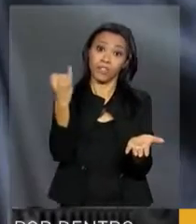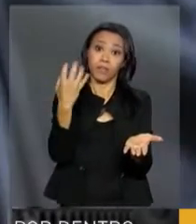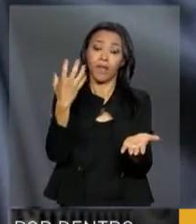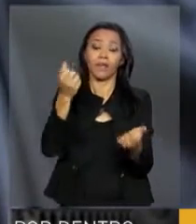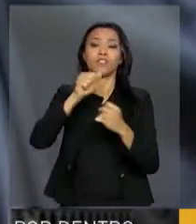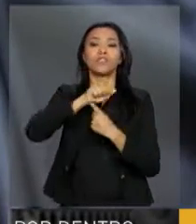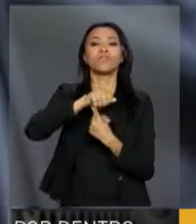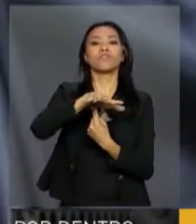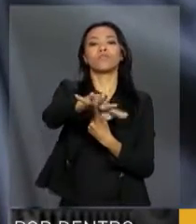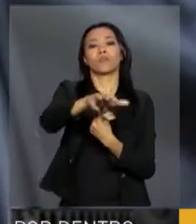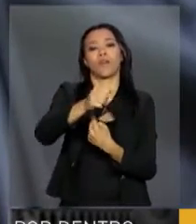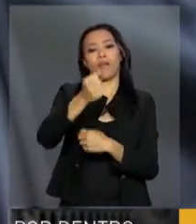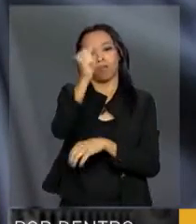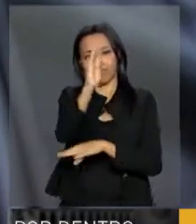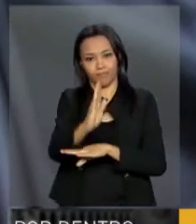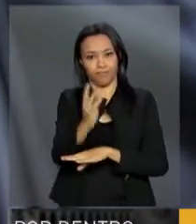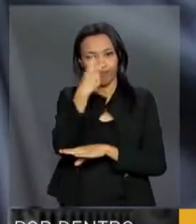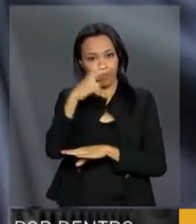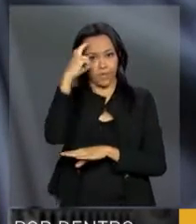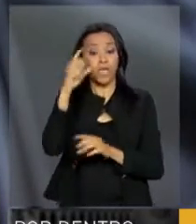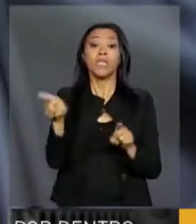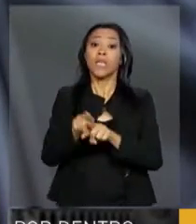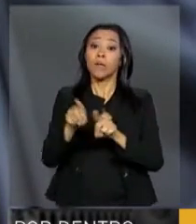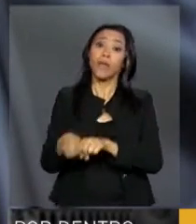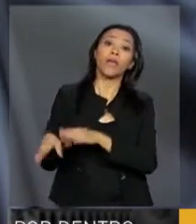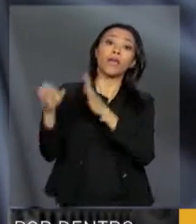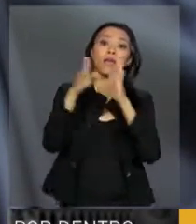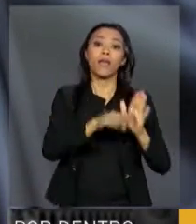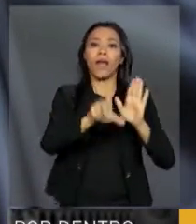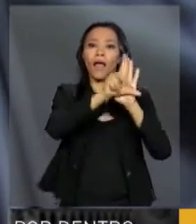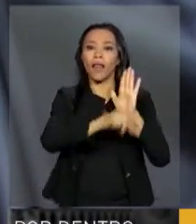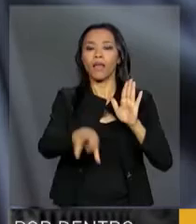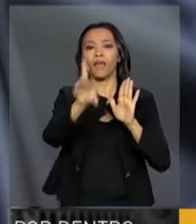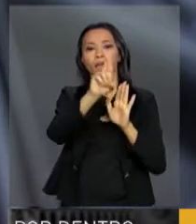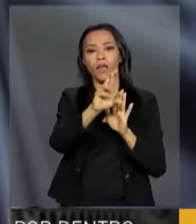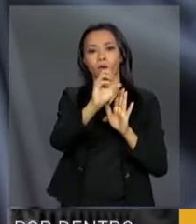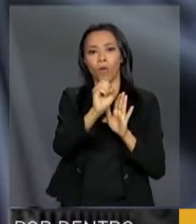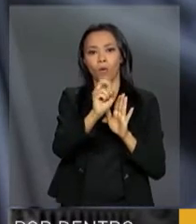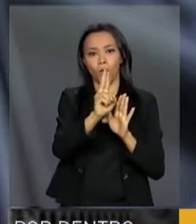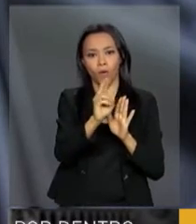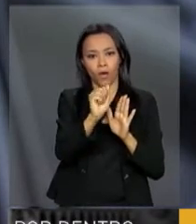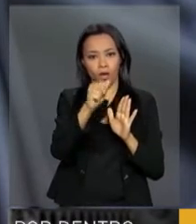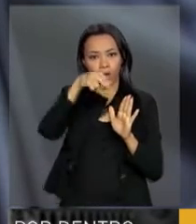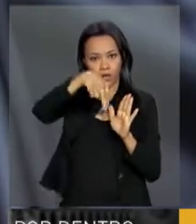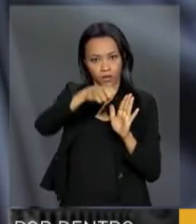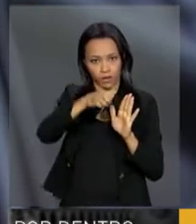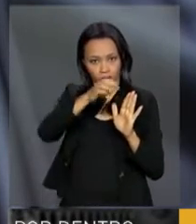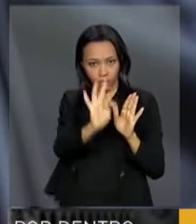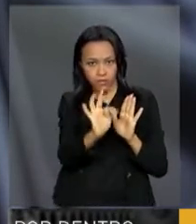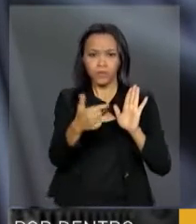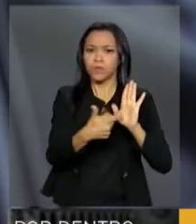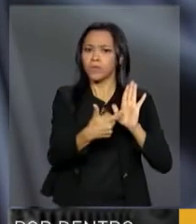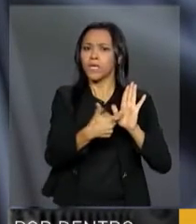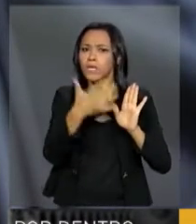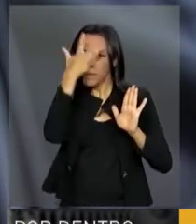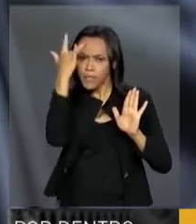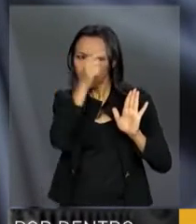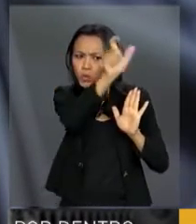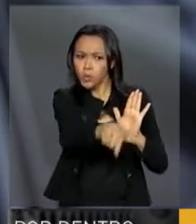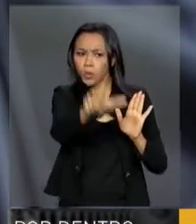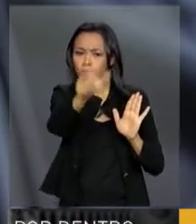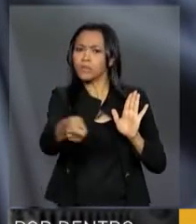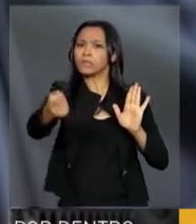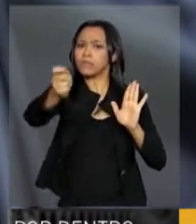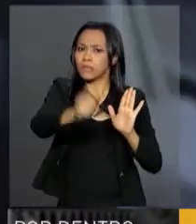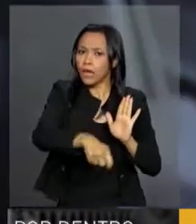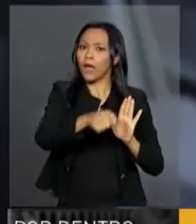nacionalidade. A Lei Rouanet prevê também a possibilidade de a pessoa física contribuir